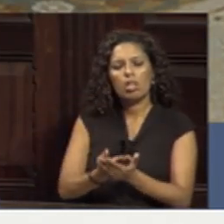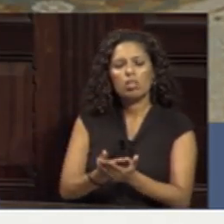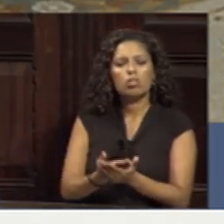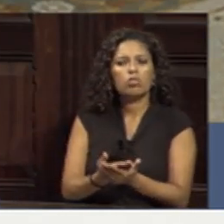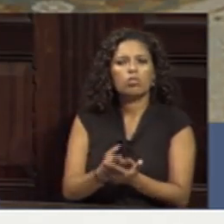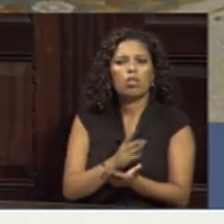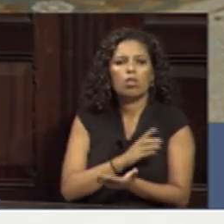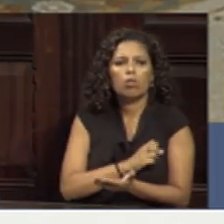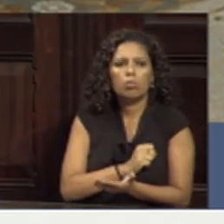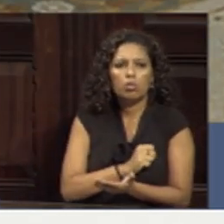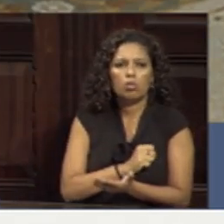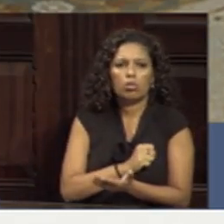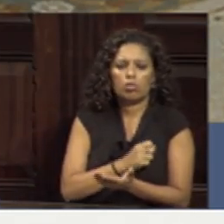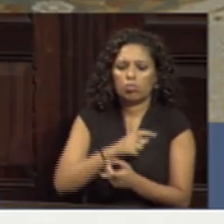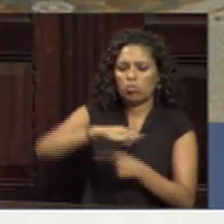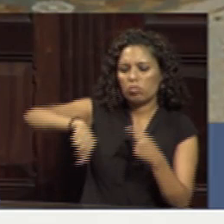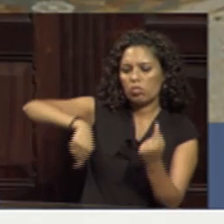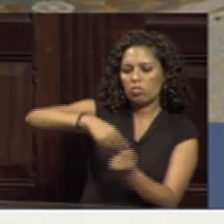amor ao próximo.